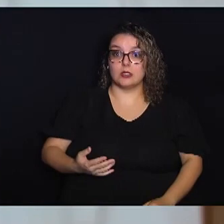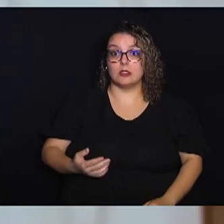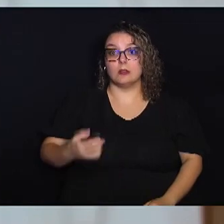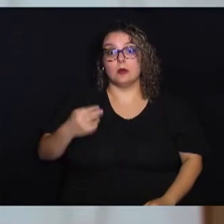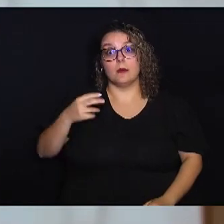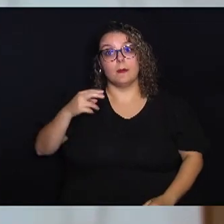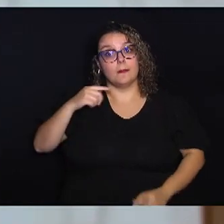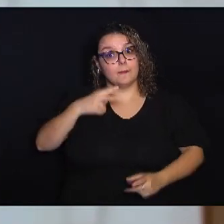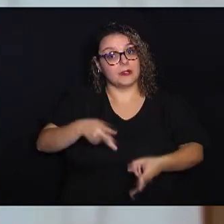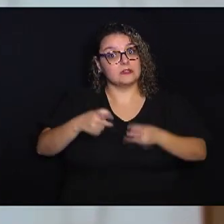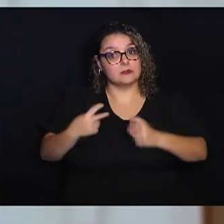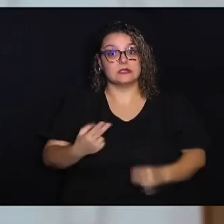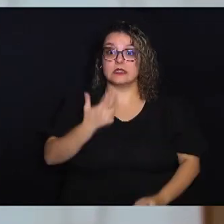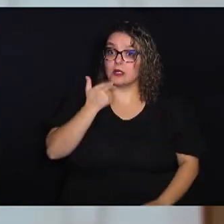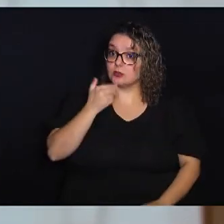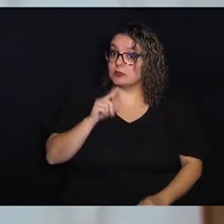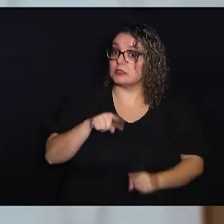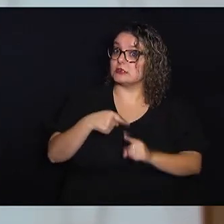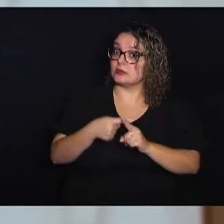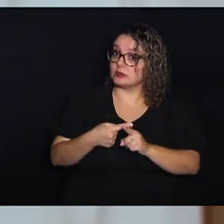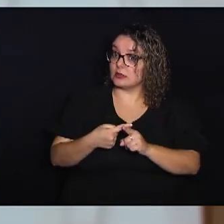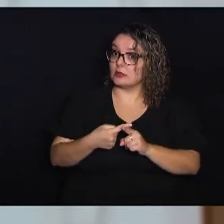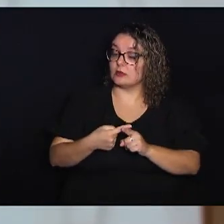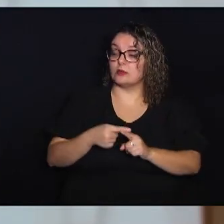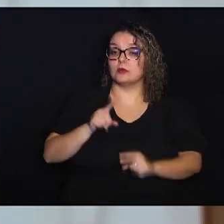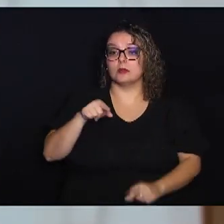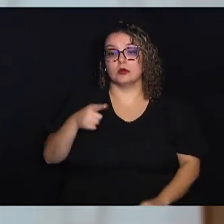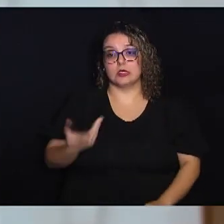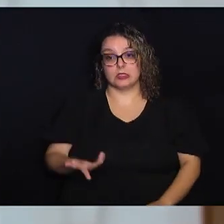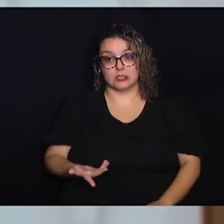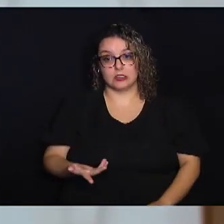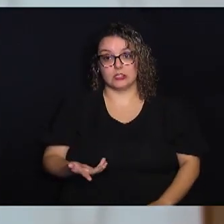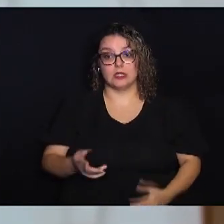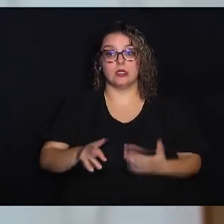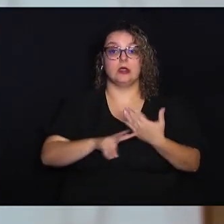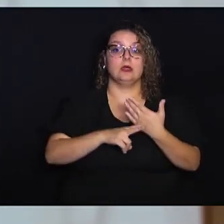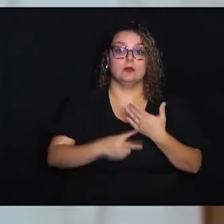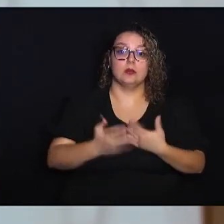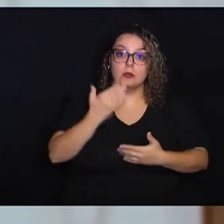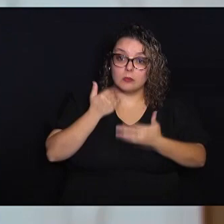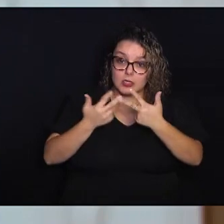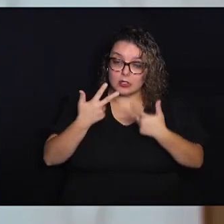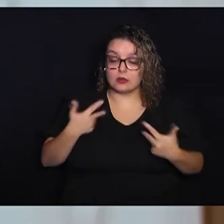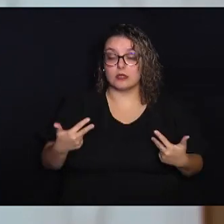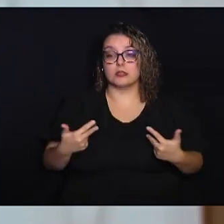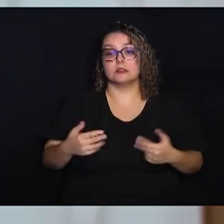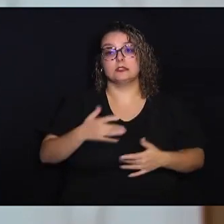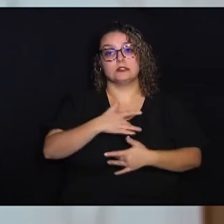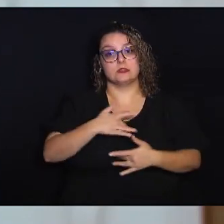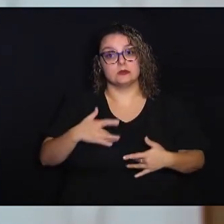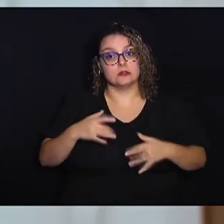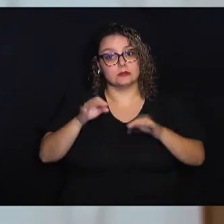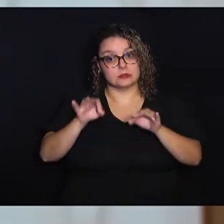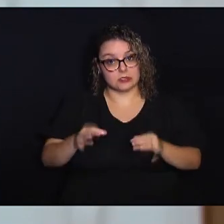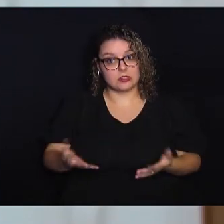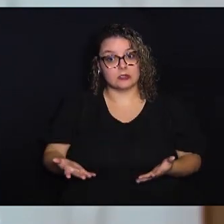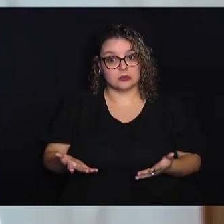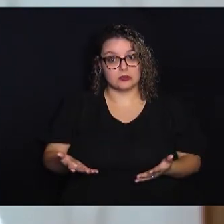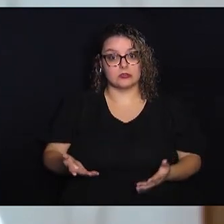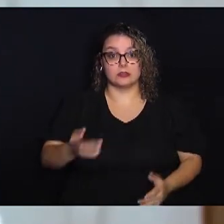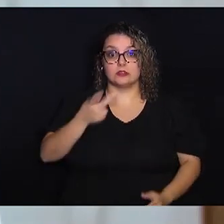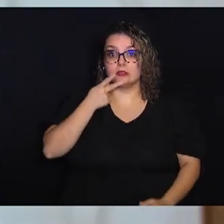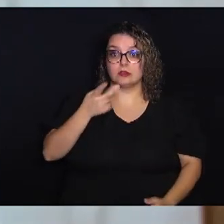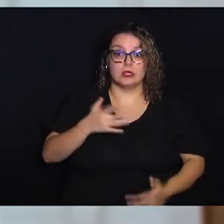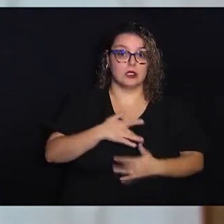nutrição positiva, então que é fruto de uma dieta, de uma alimentação adequada, né? Então a gente fala